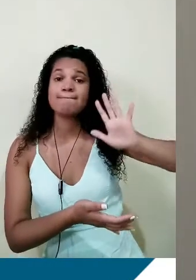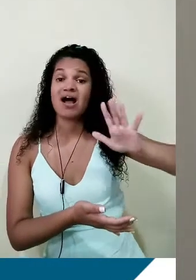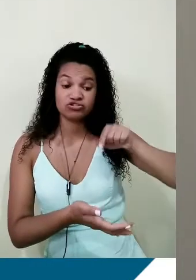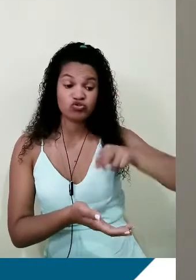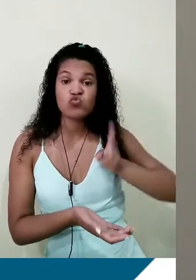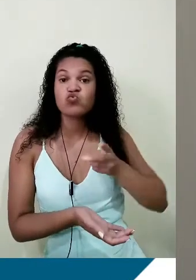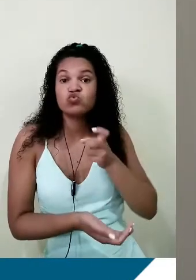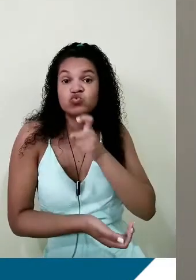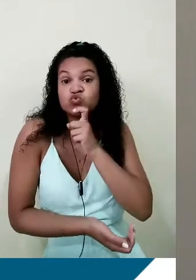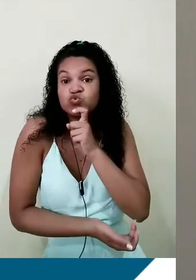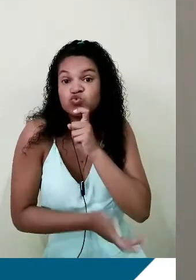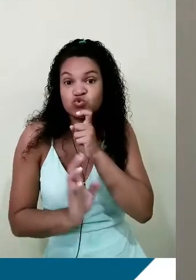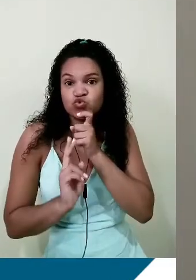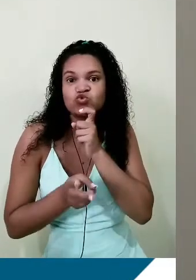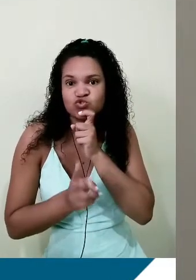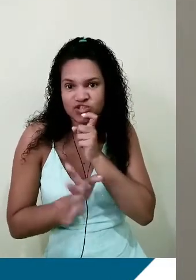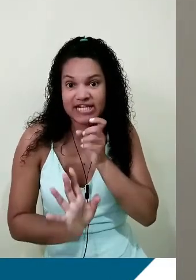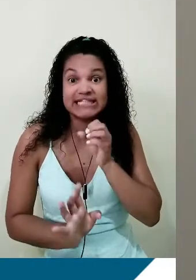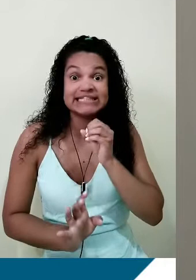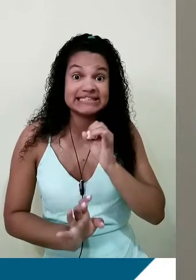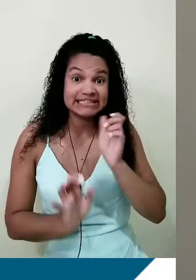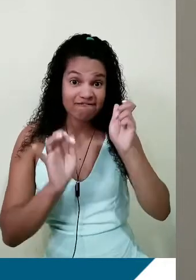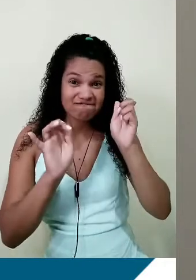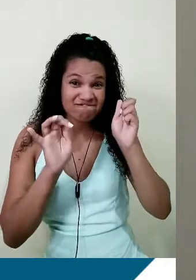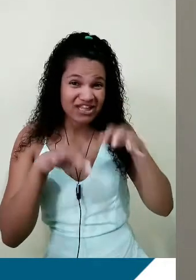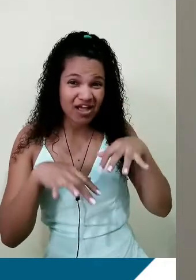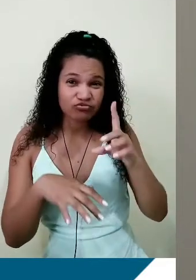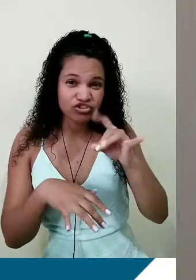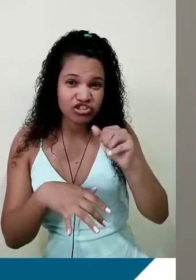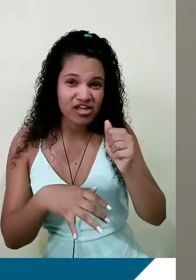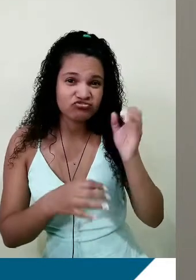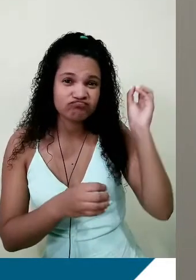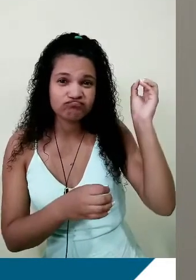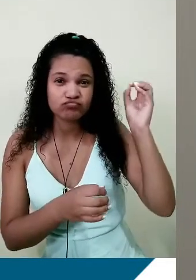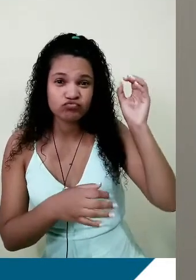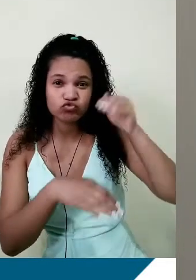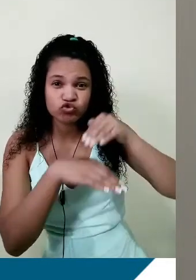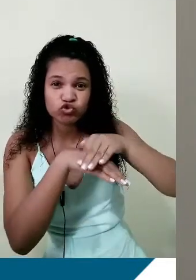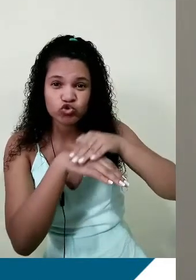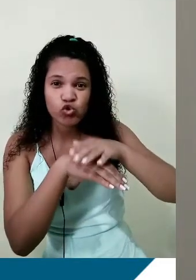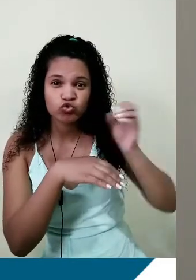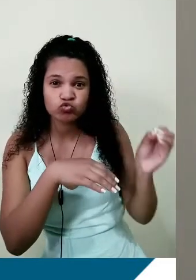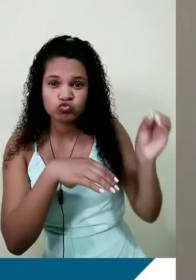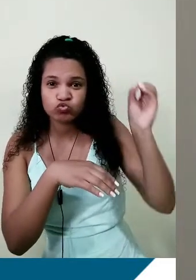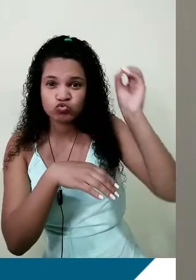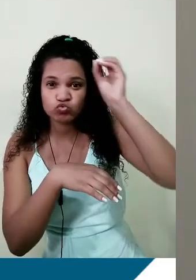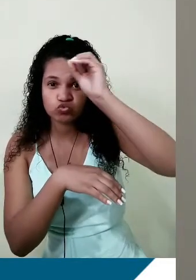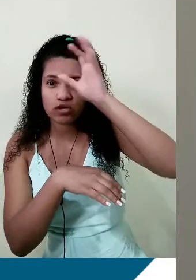gelada. E no fim do dia, quando o sol se põe, a água fica